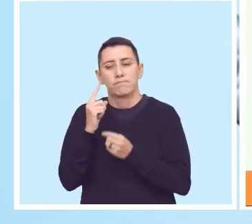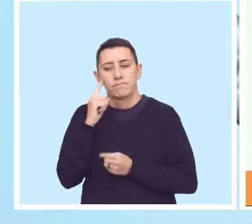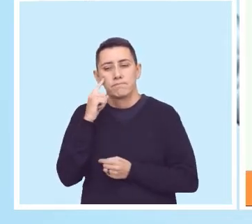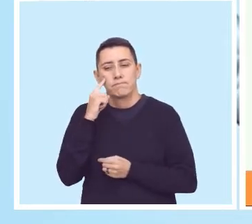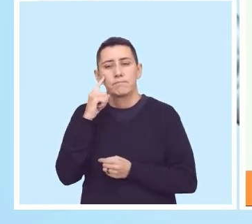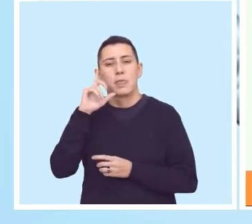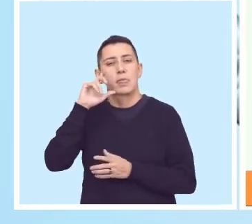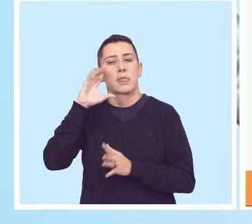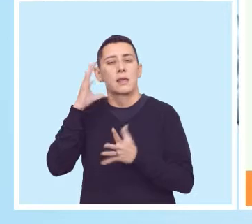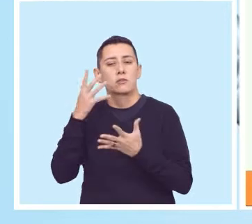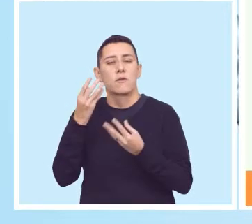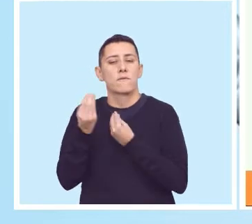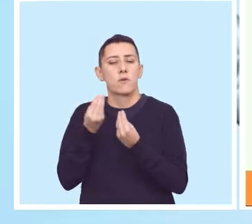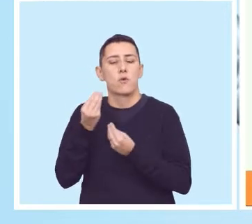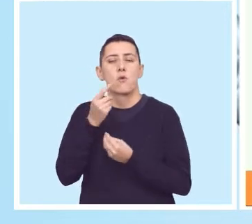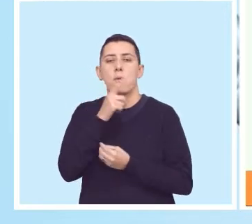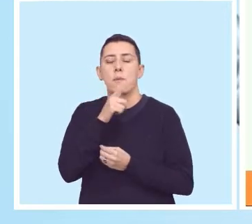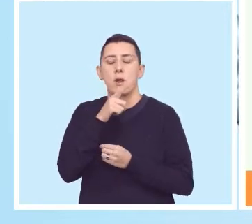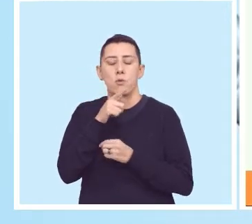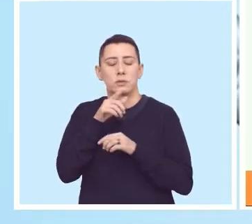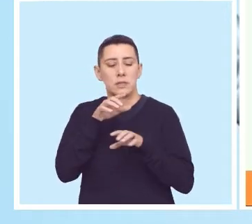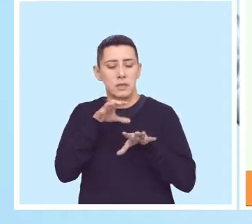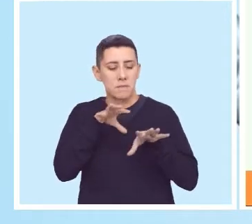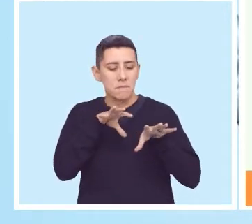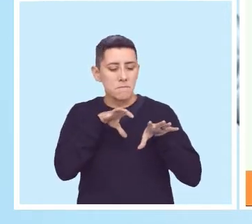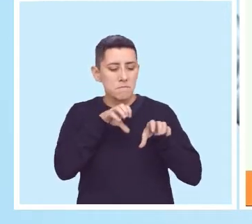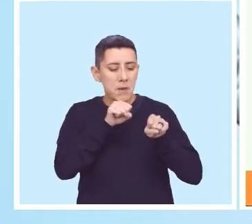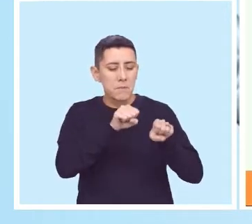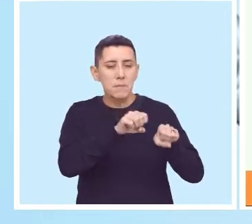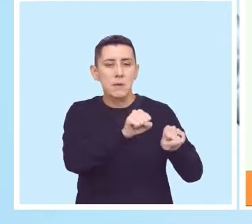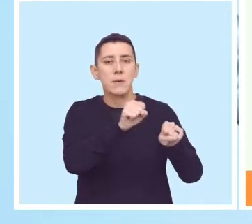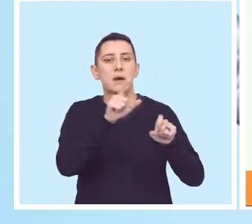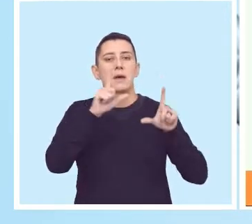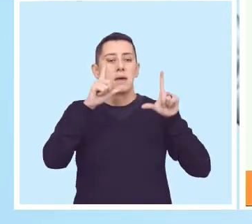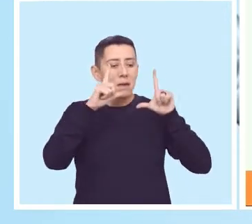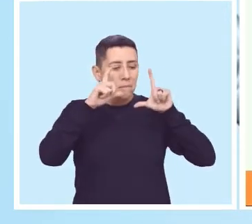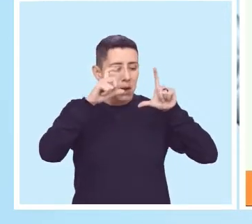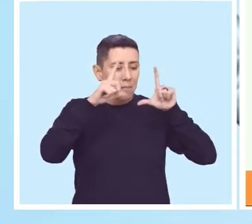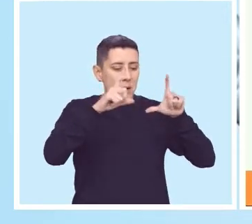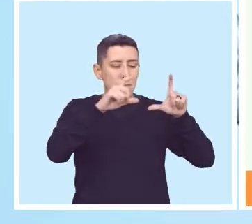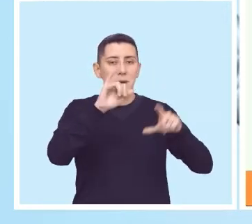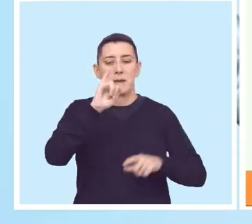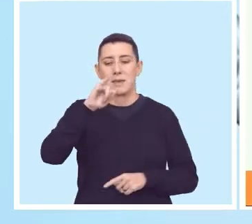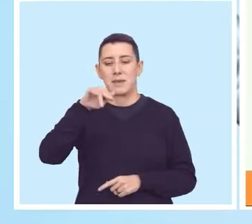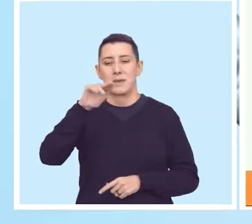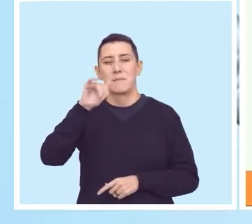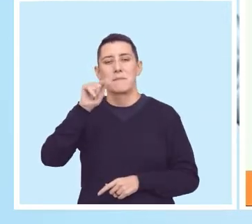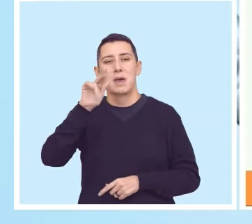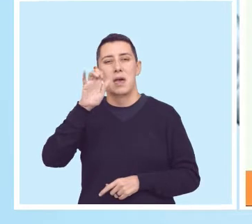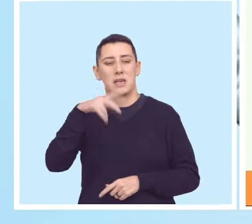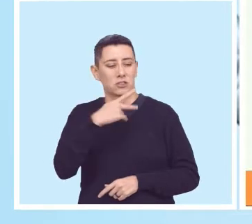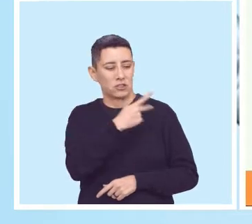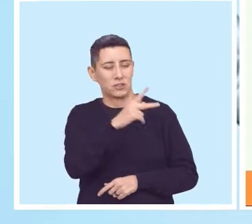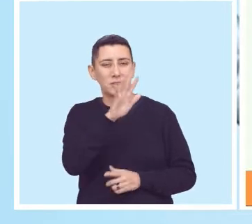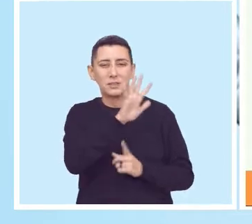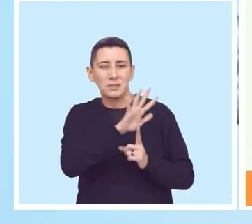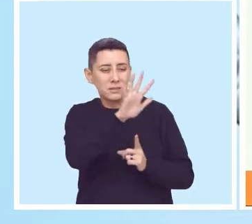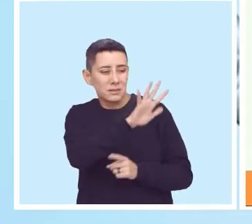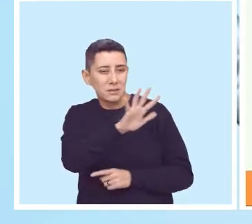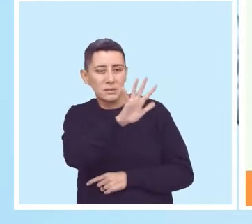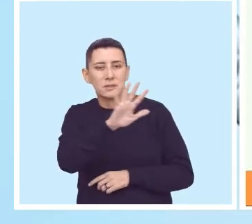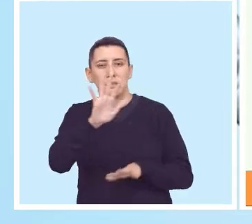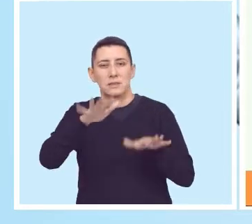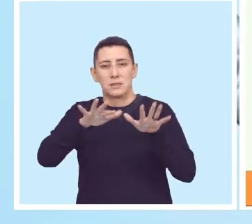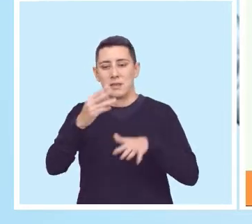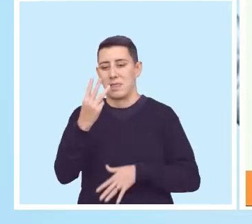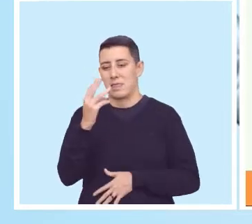do rio, especificamente, como eu já comentei, do Igarapé do 40, aqueles cerca de 15 quilômetros ali